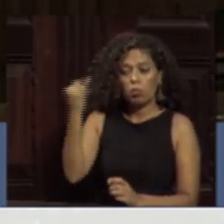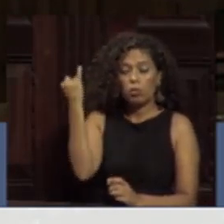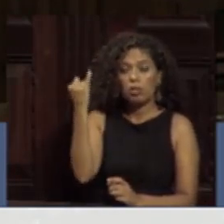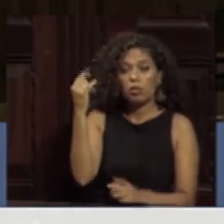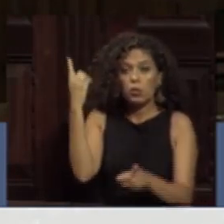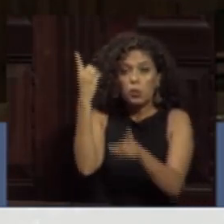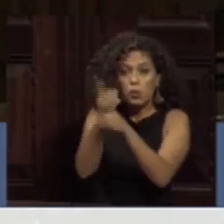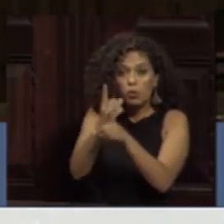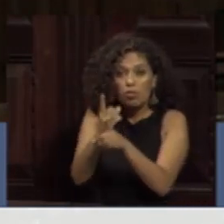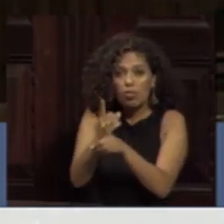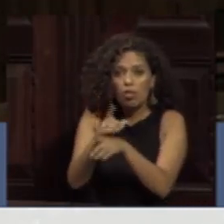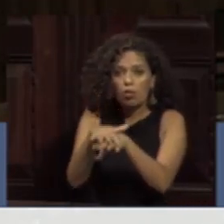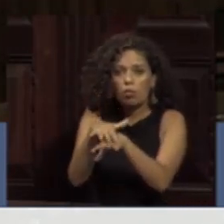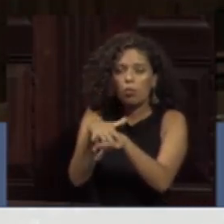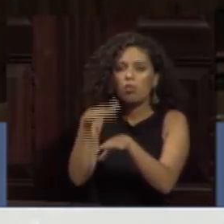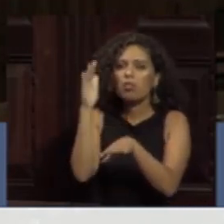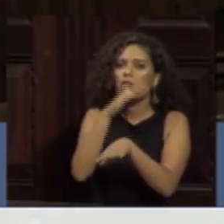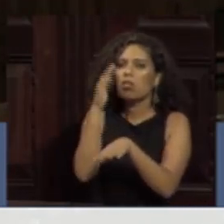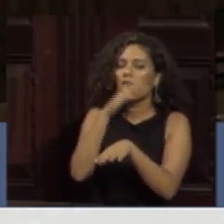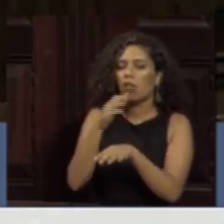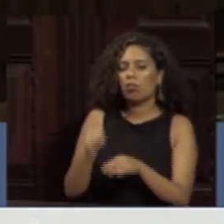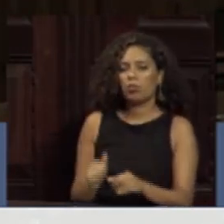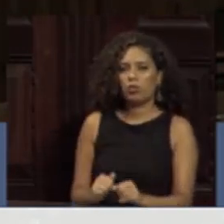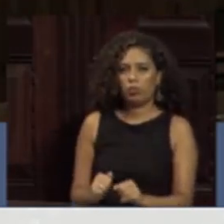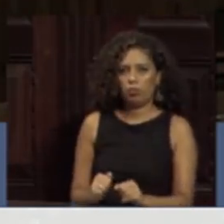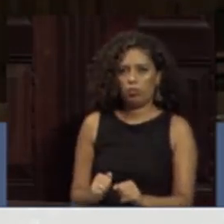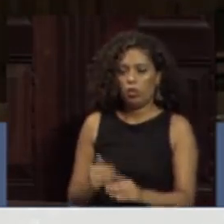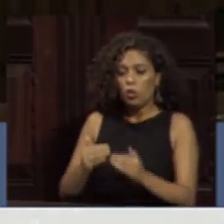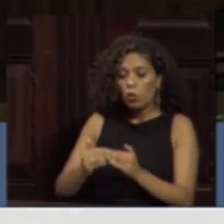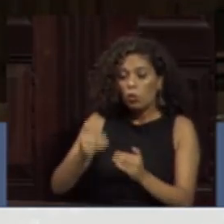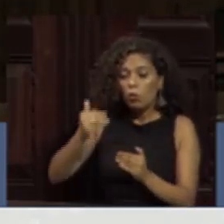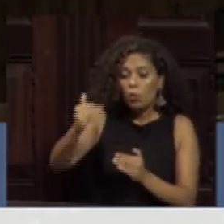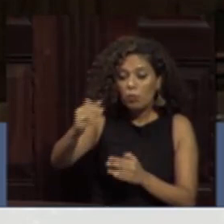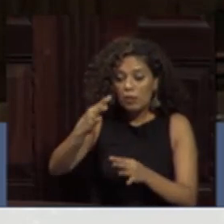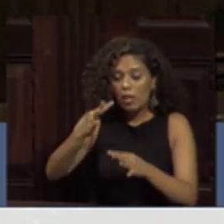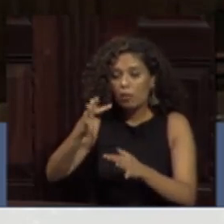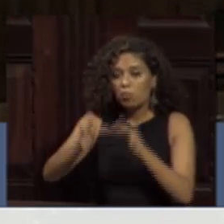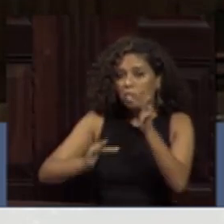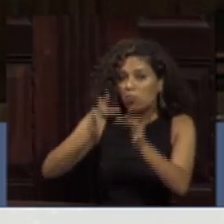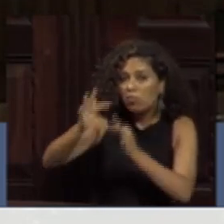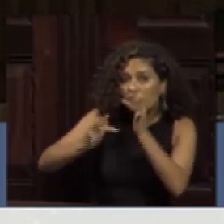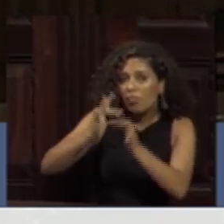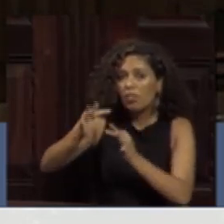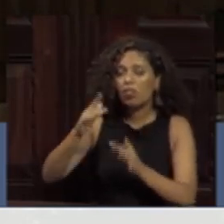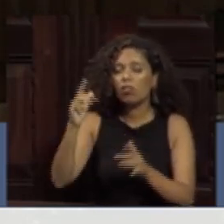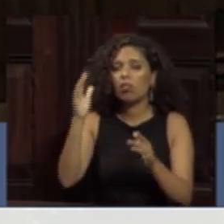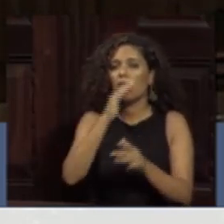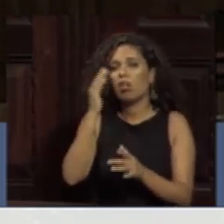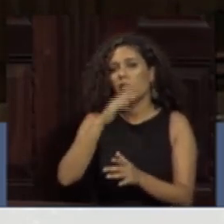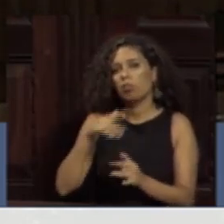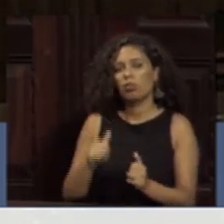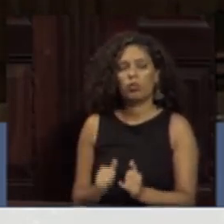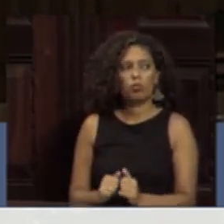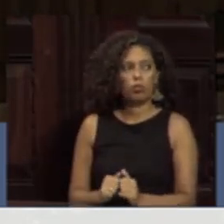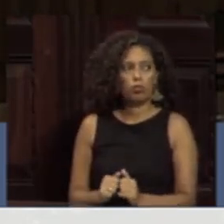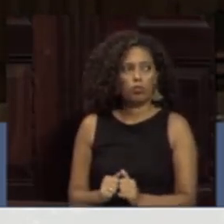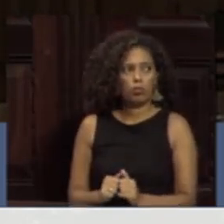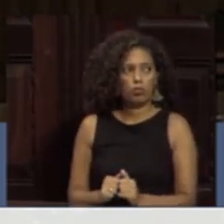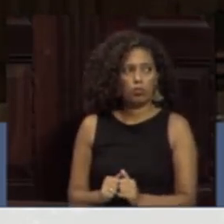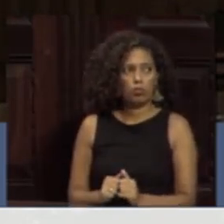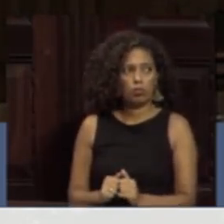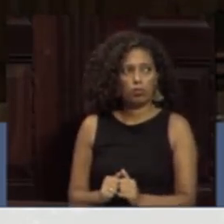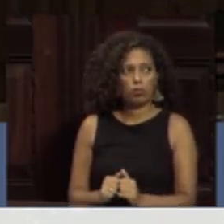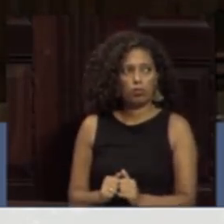precoce e um início de tratamento dentro de um período, senhoras e senhores deputados, terminando aqui a minha